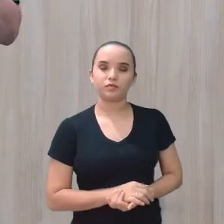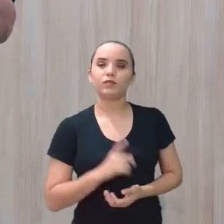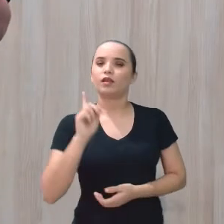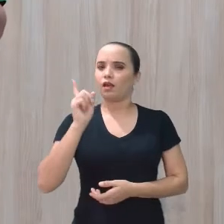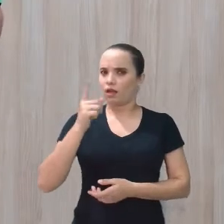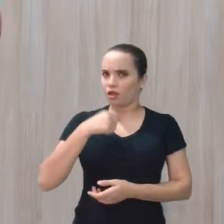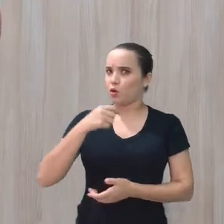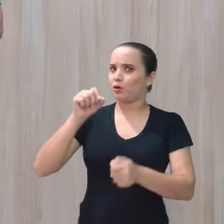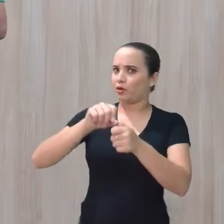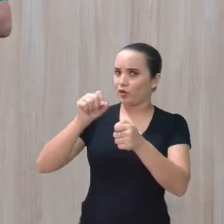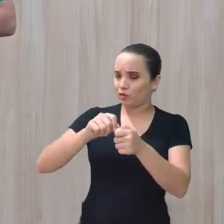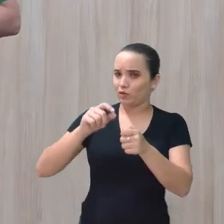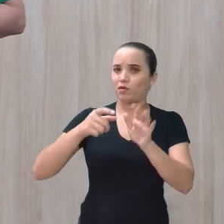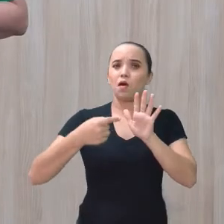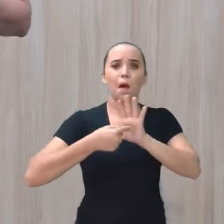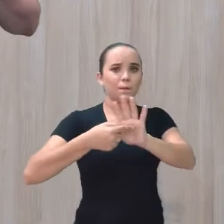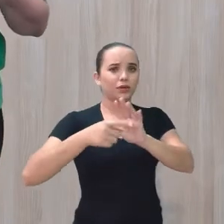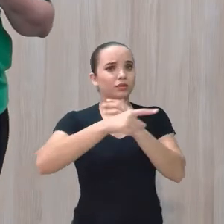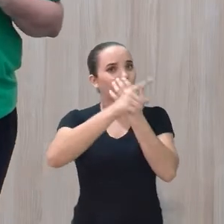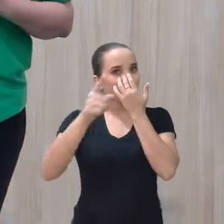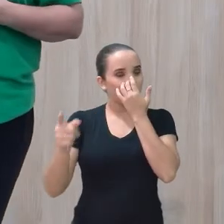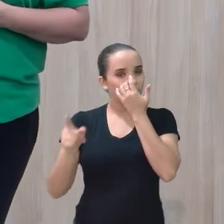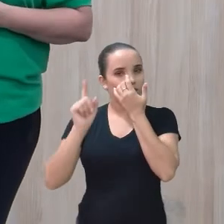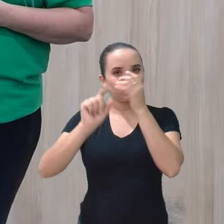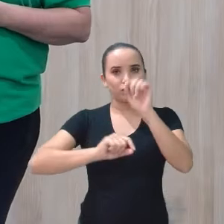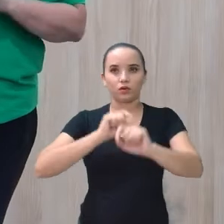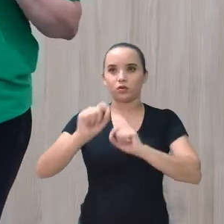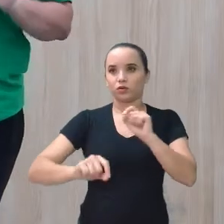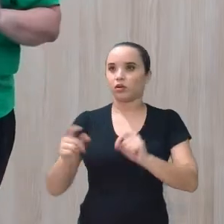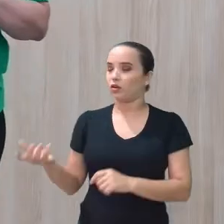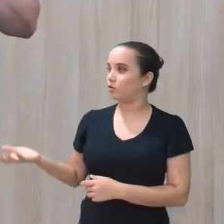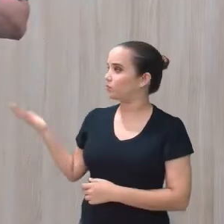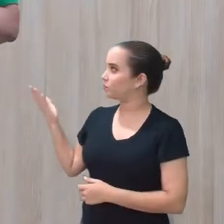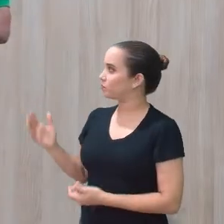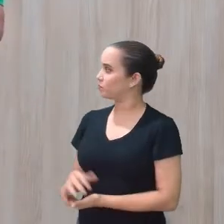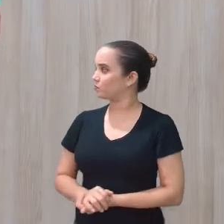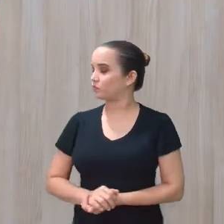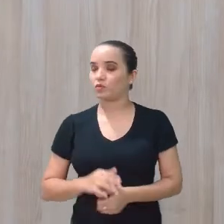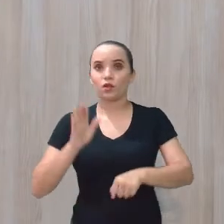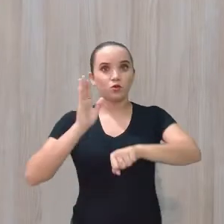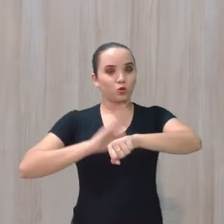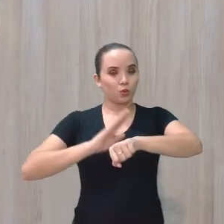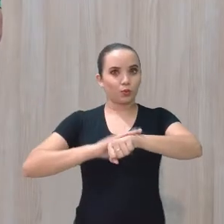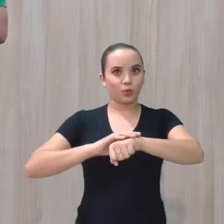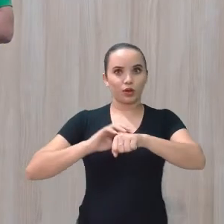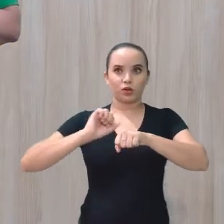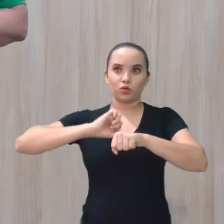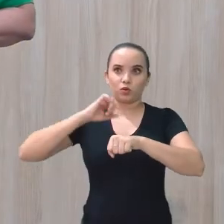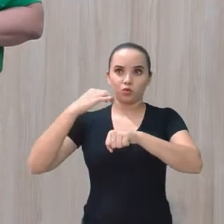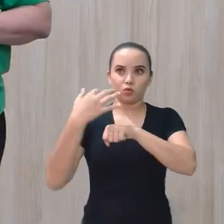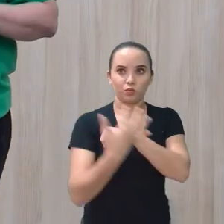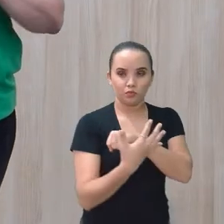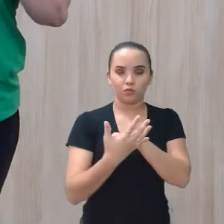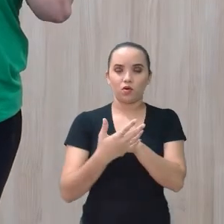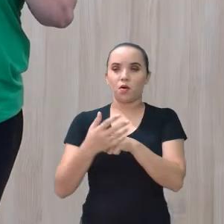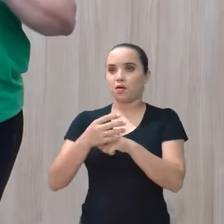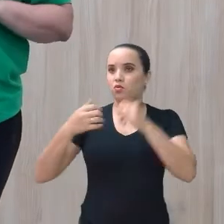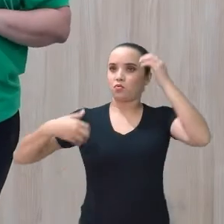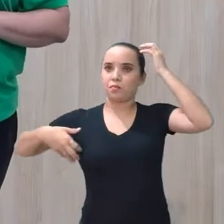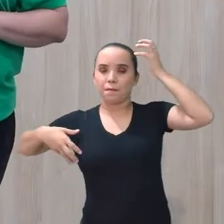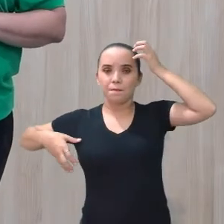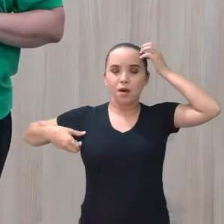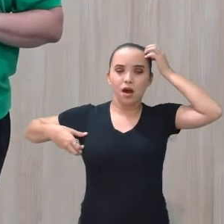que apresentei para vocês. Na primeira, não é, no isolamento, macacos superam expectativas